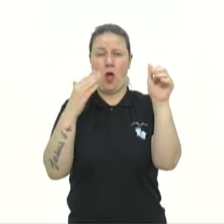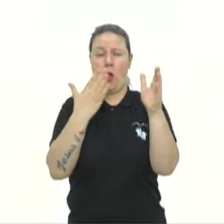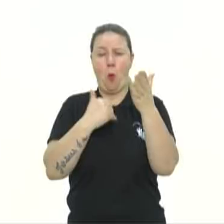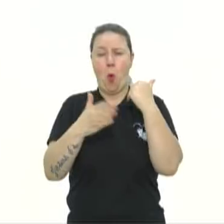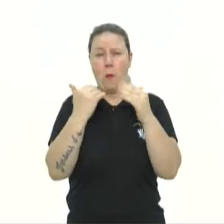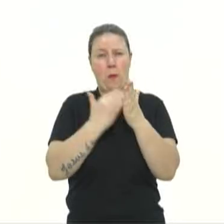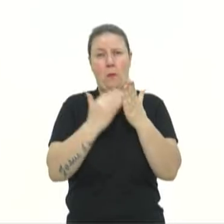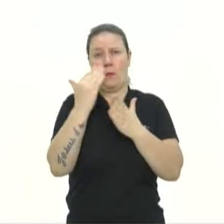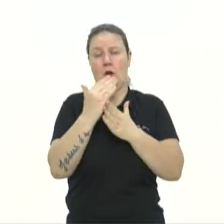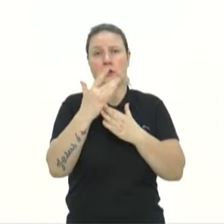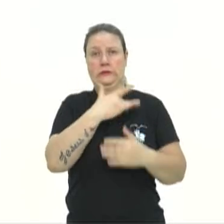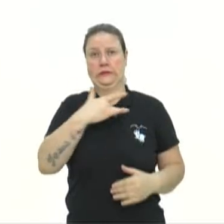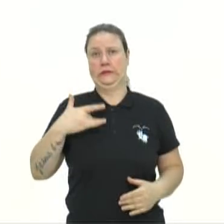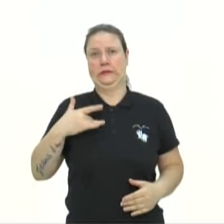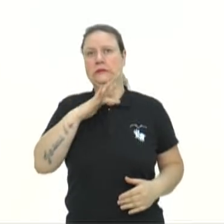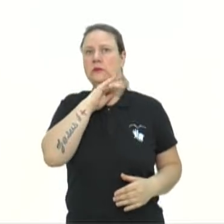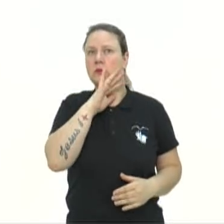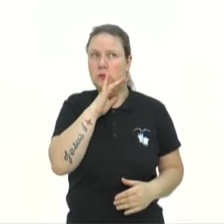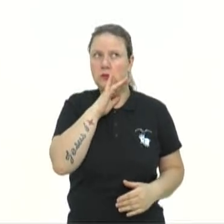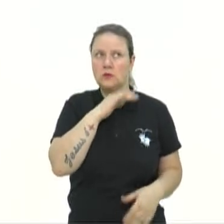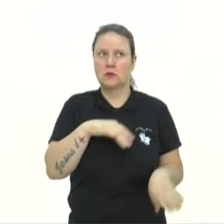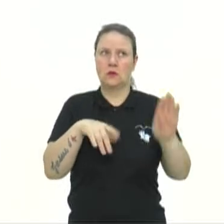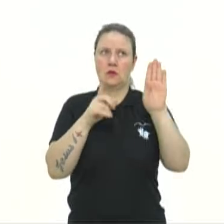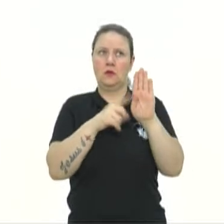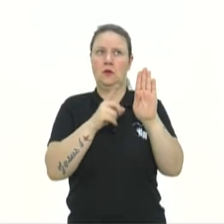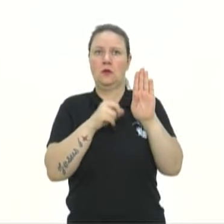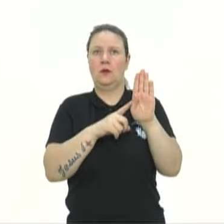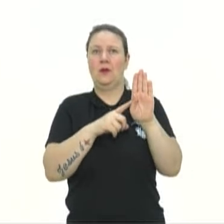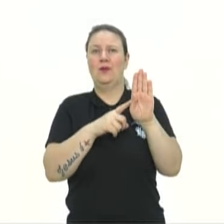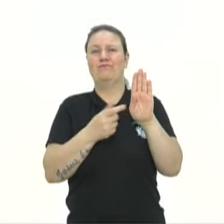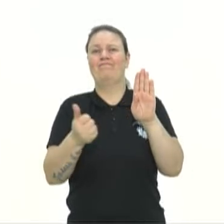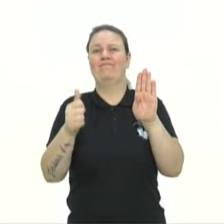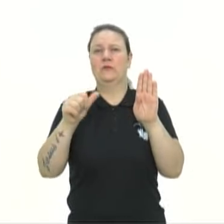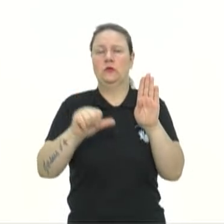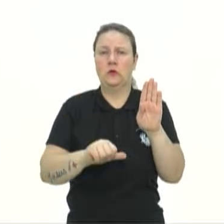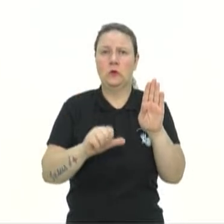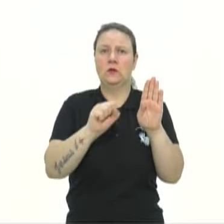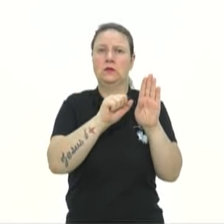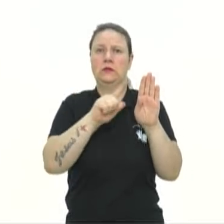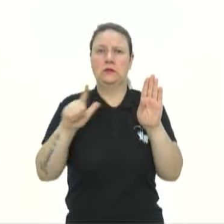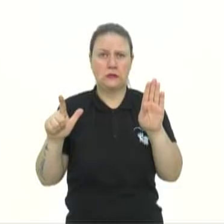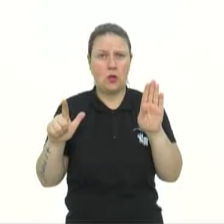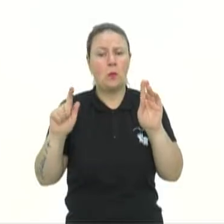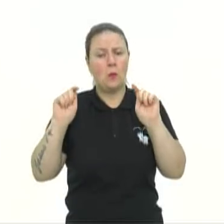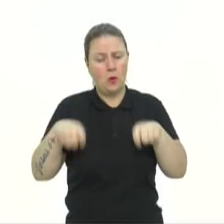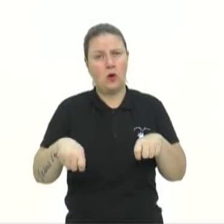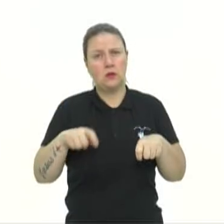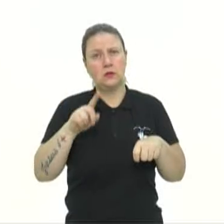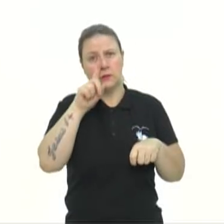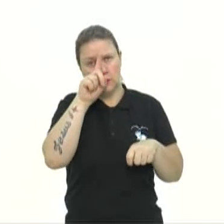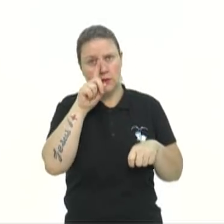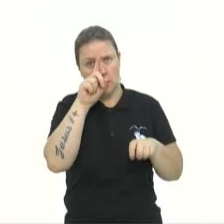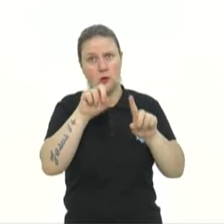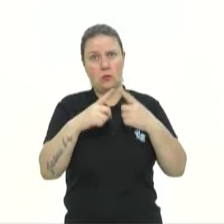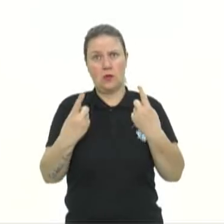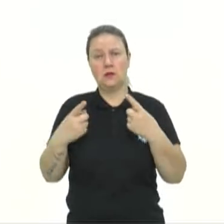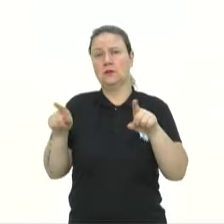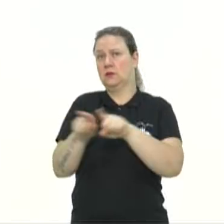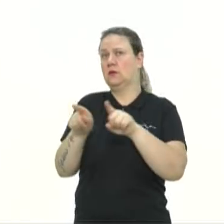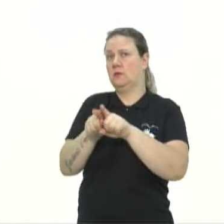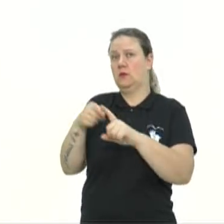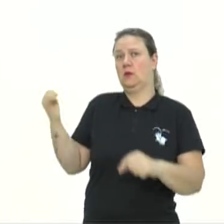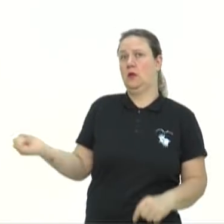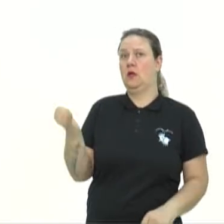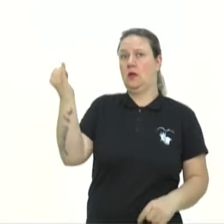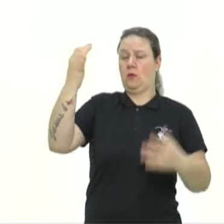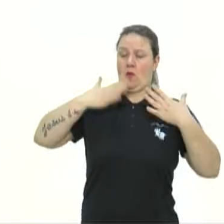A. Apesar de fazer mal à saúde em excesso, o sal é importante para o organismo? Letra C.